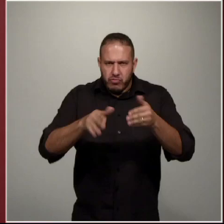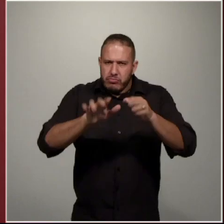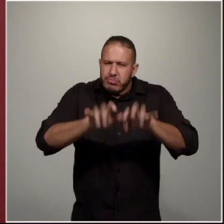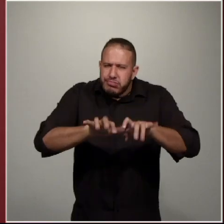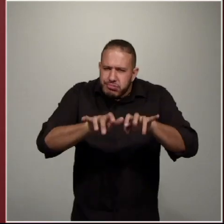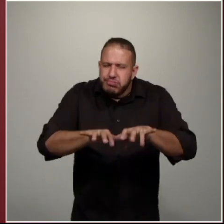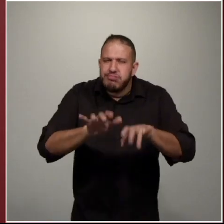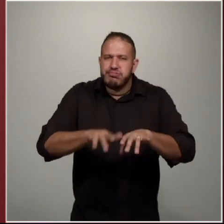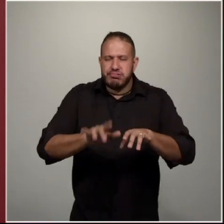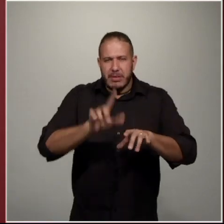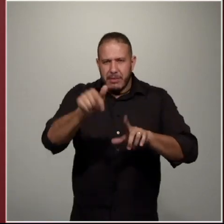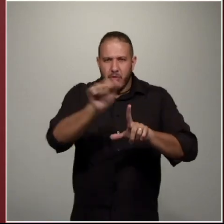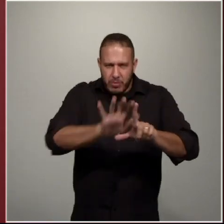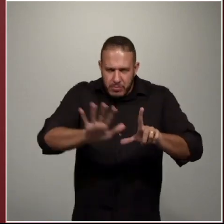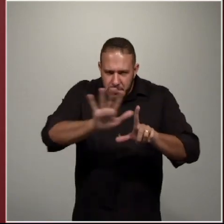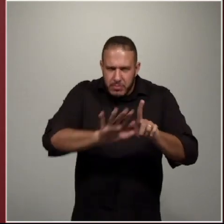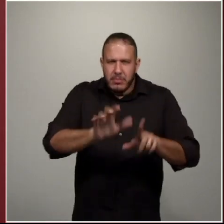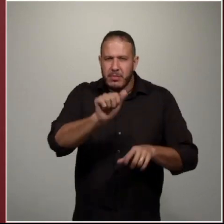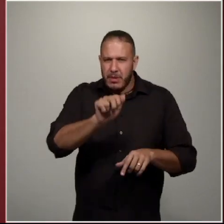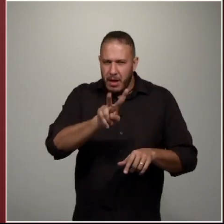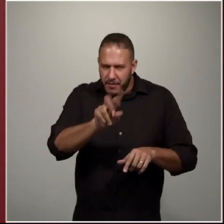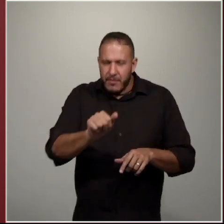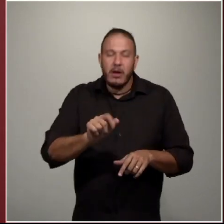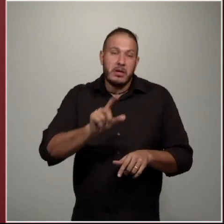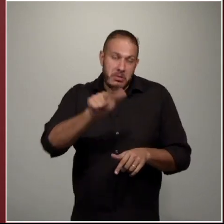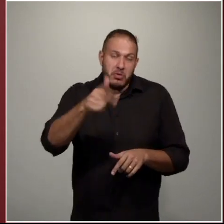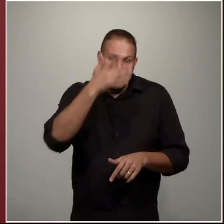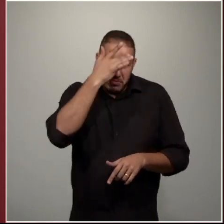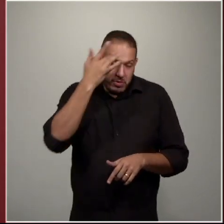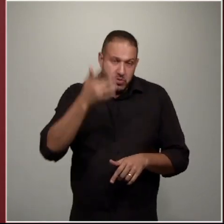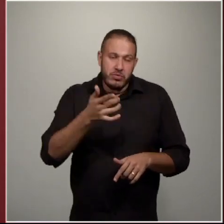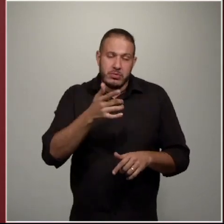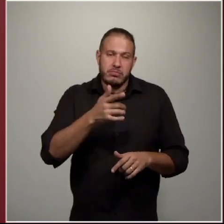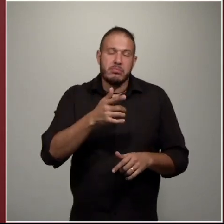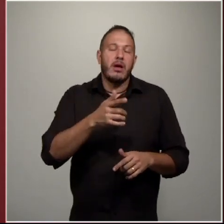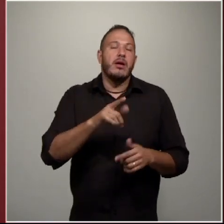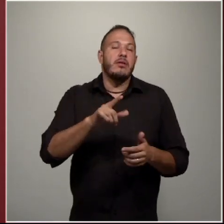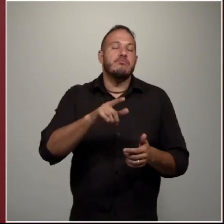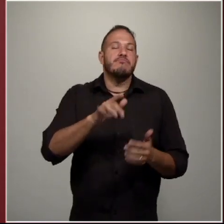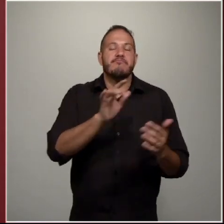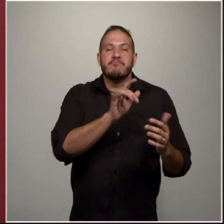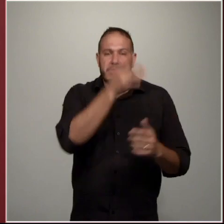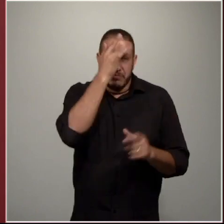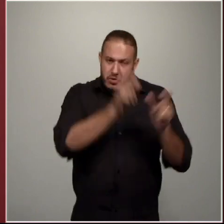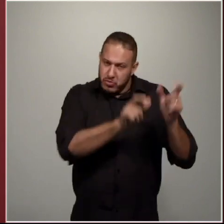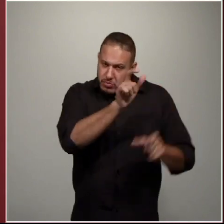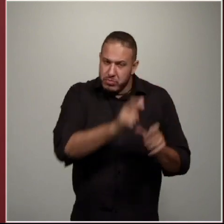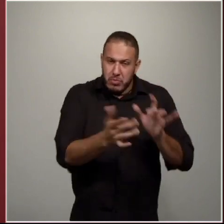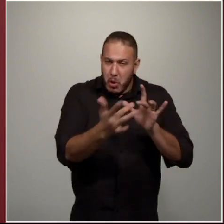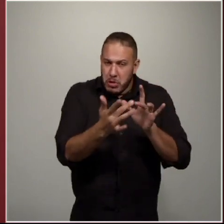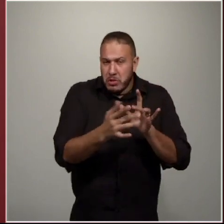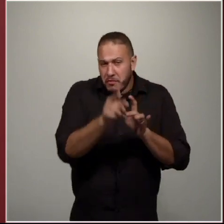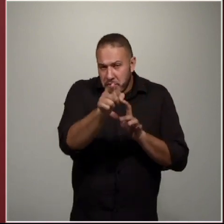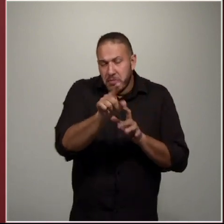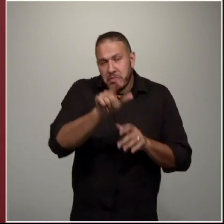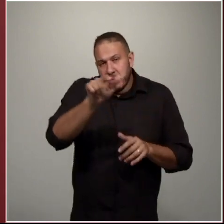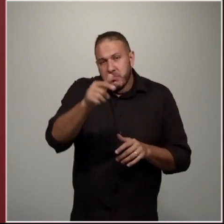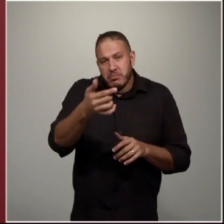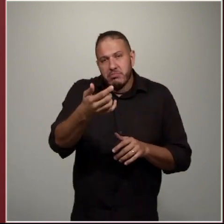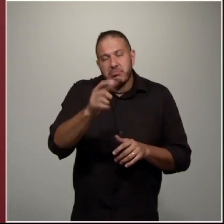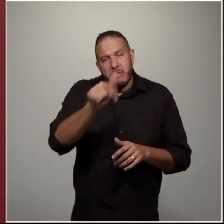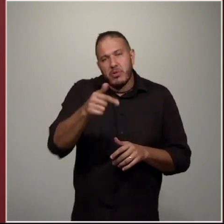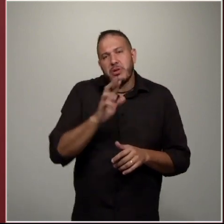nem os tutores entraram em contato comigo para que eu possa é dar uma resposta é